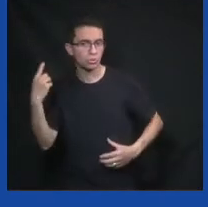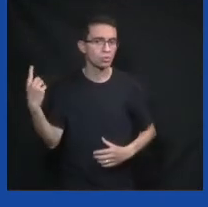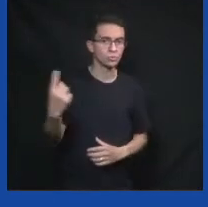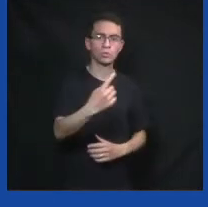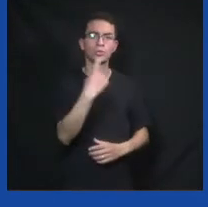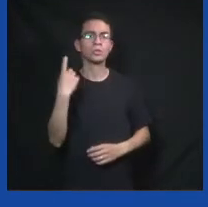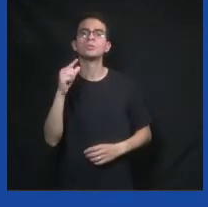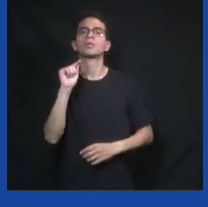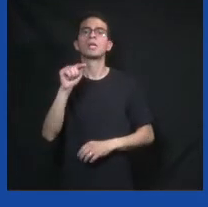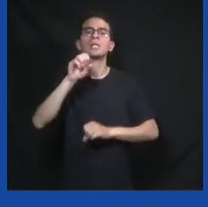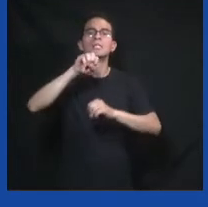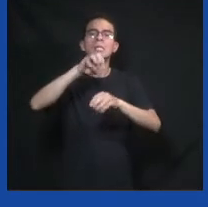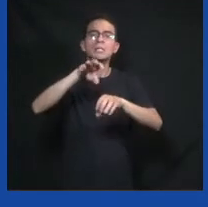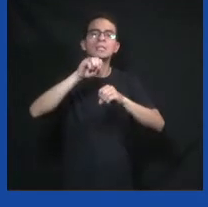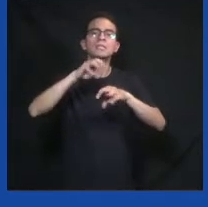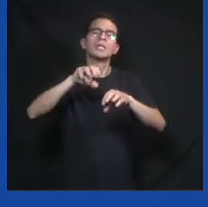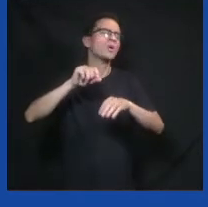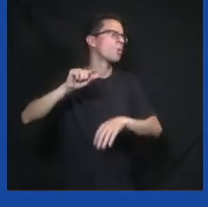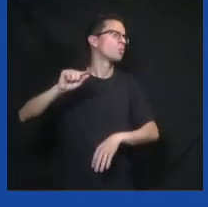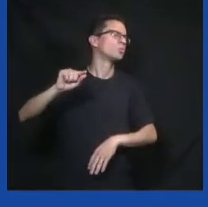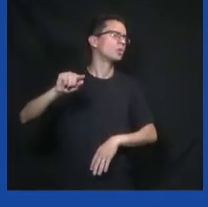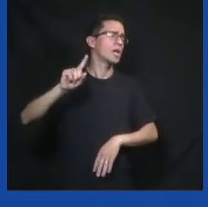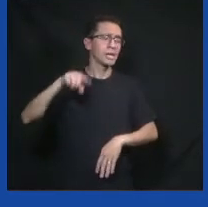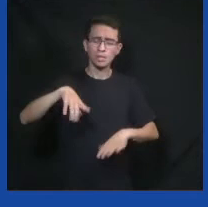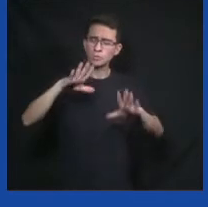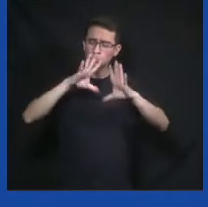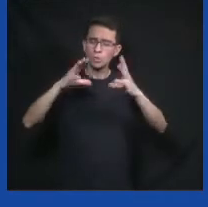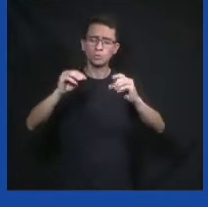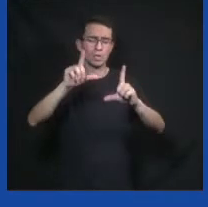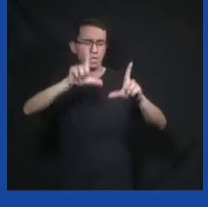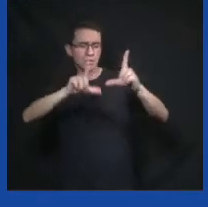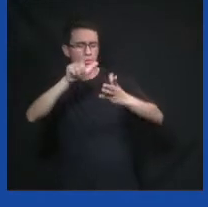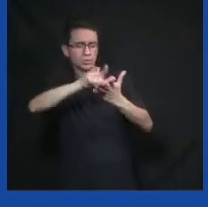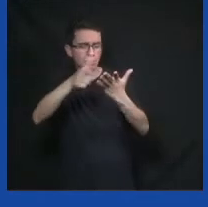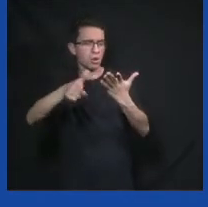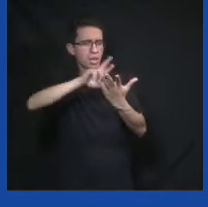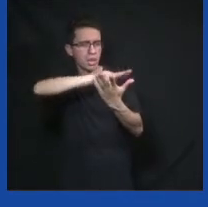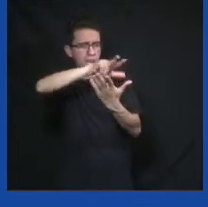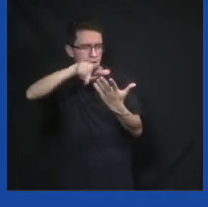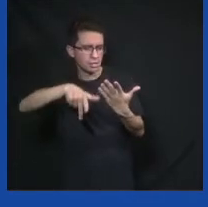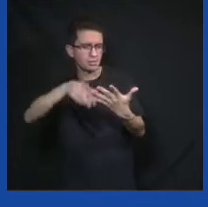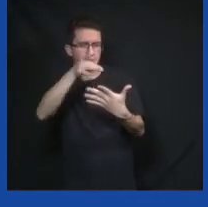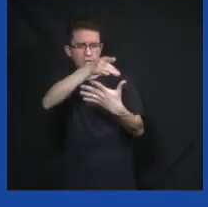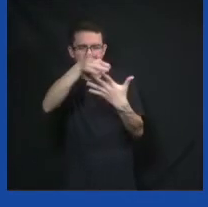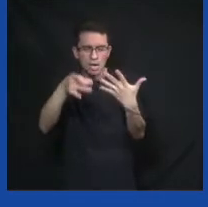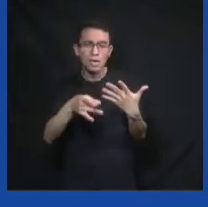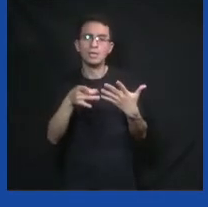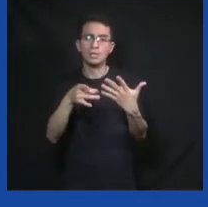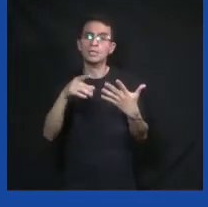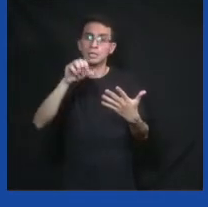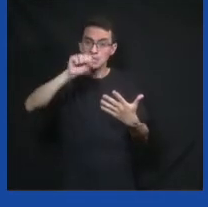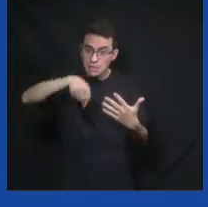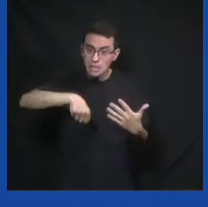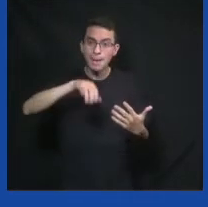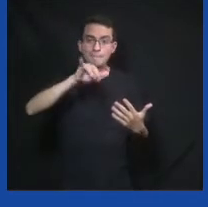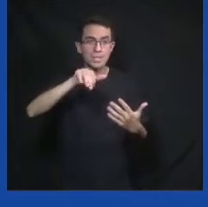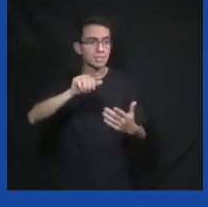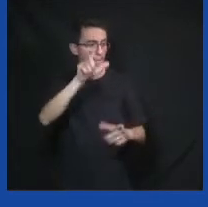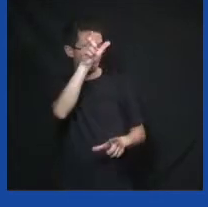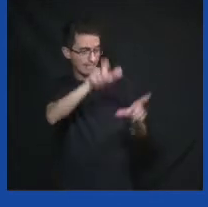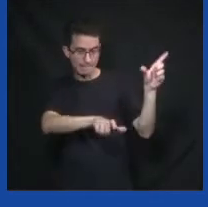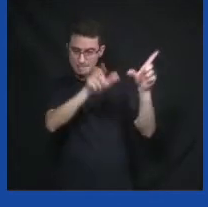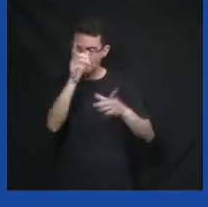mídias. Porque as nossas crianças, adolescentes e jovens têm seu comportamento, sua mente, seus